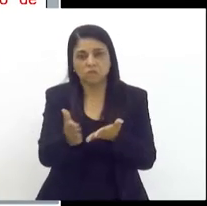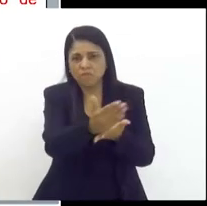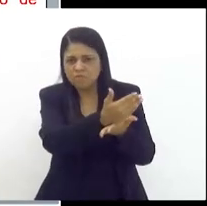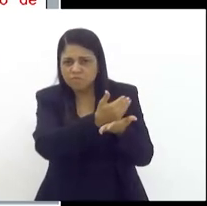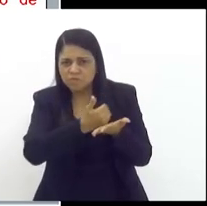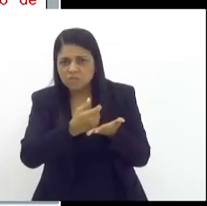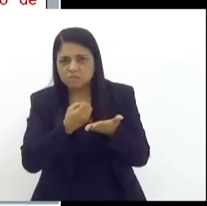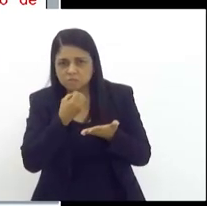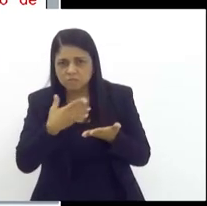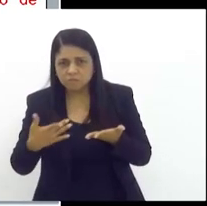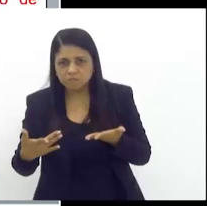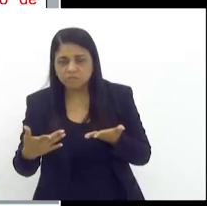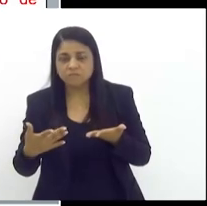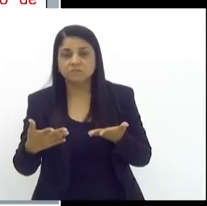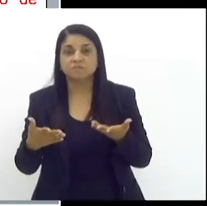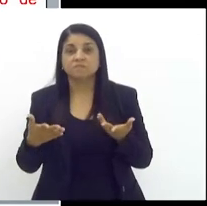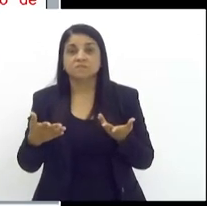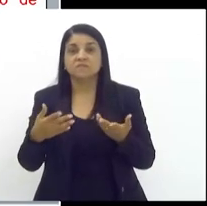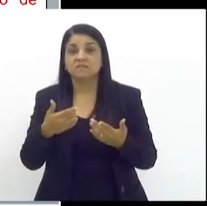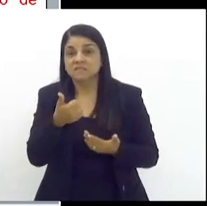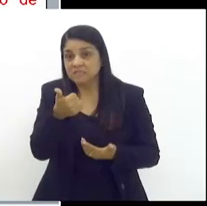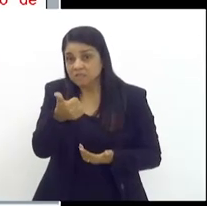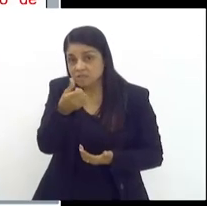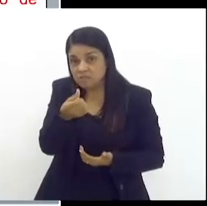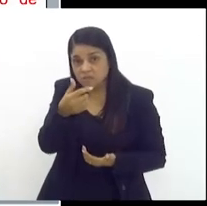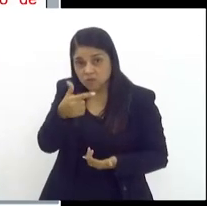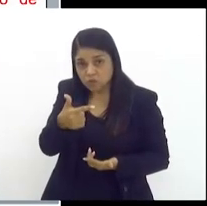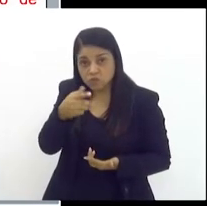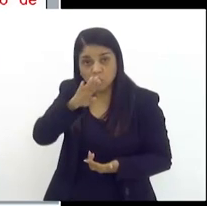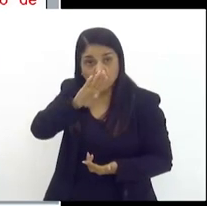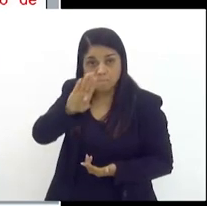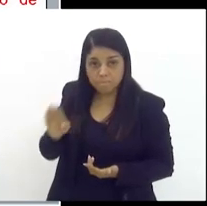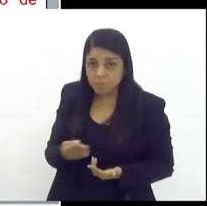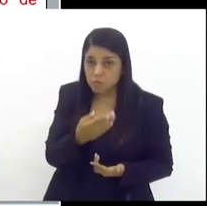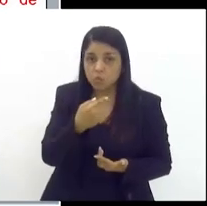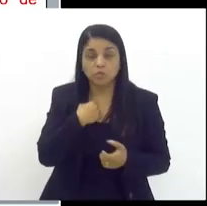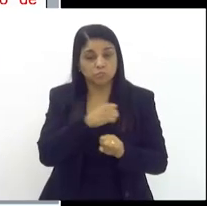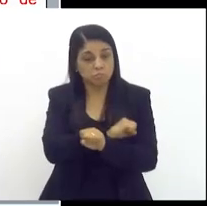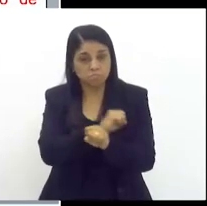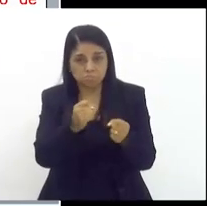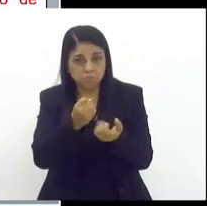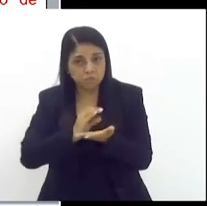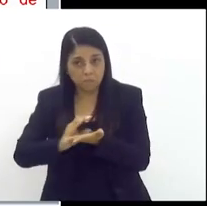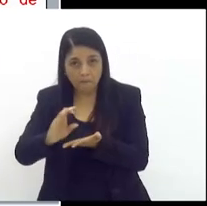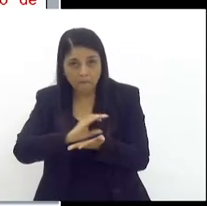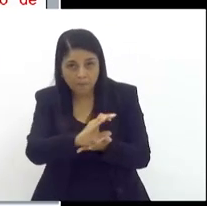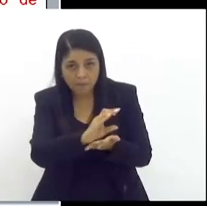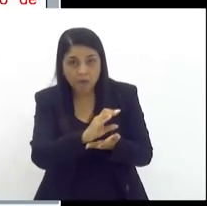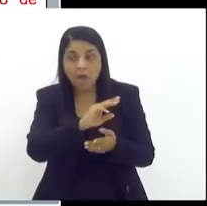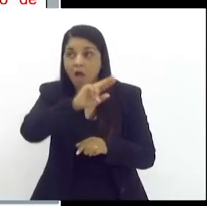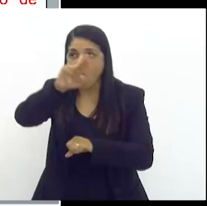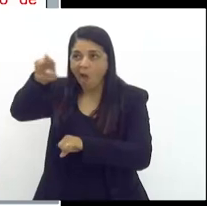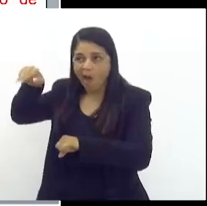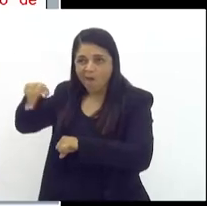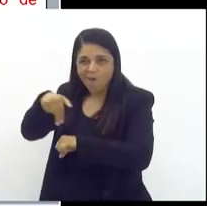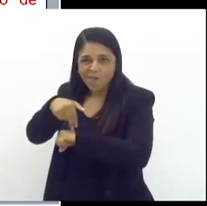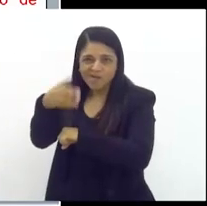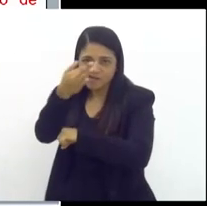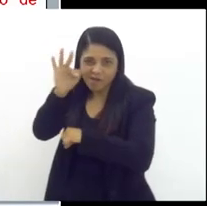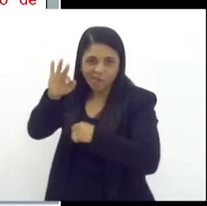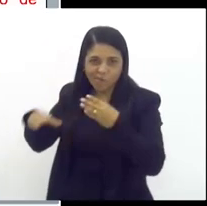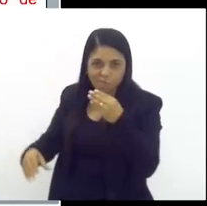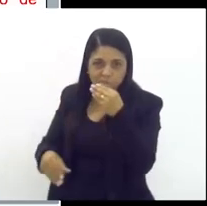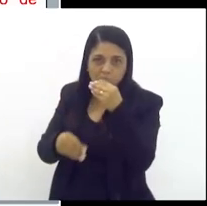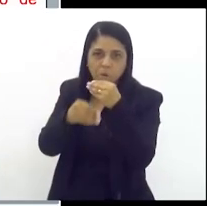e se os 160 milhões não der tá lá no parágrafo 8º 8º a união vai complementar